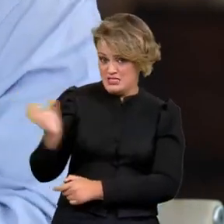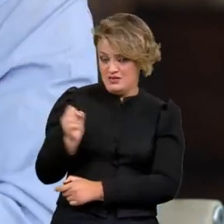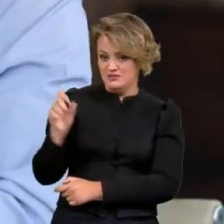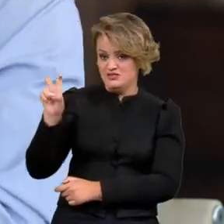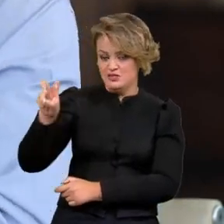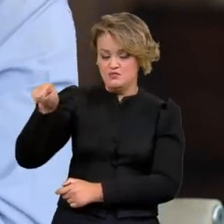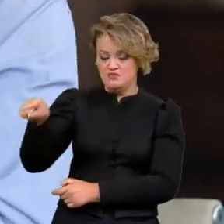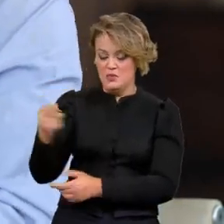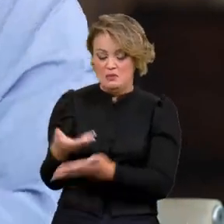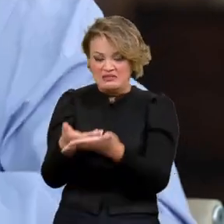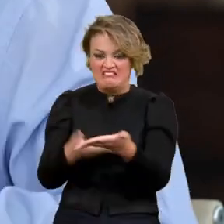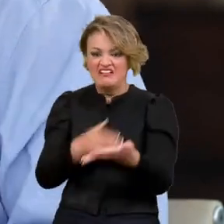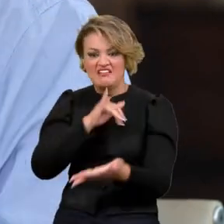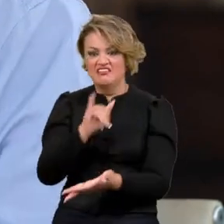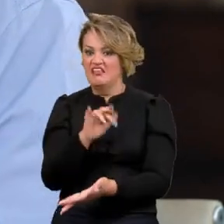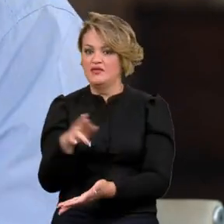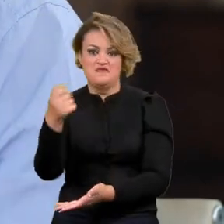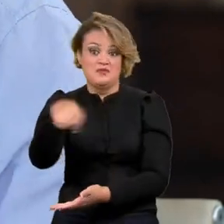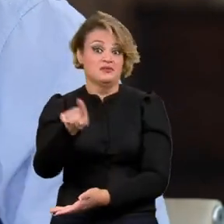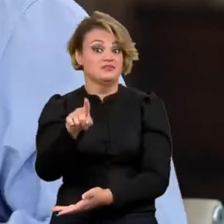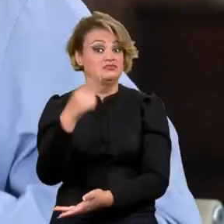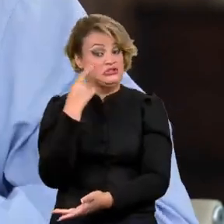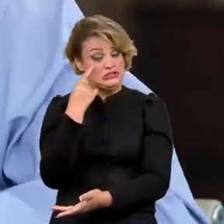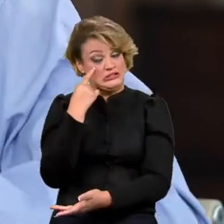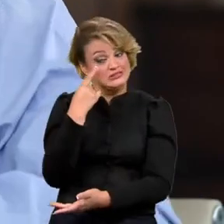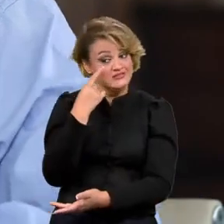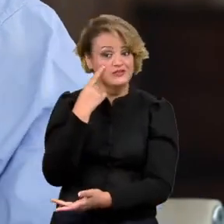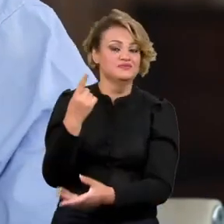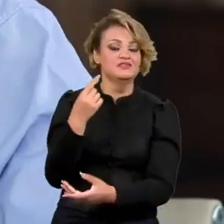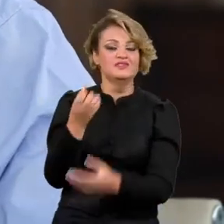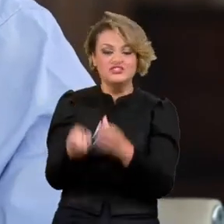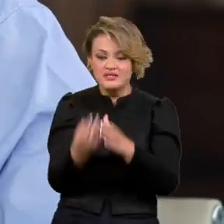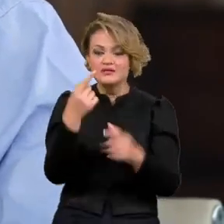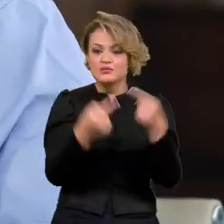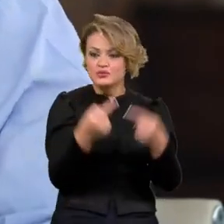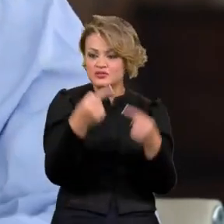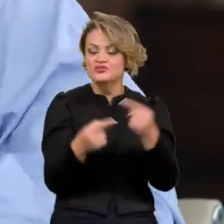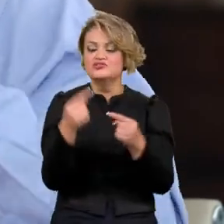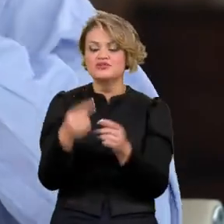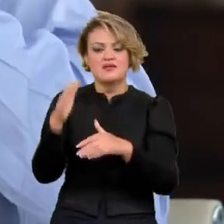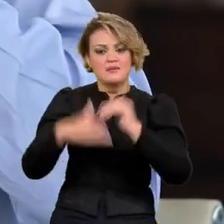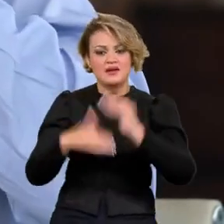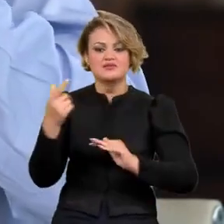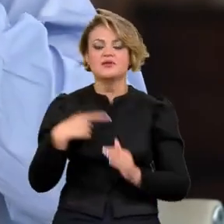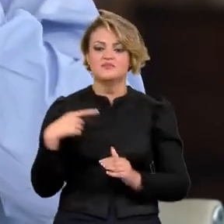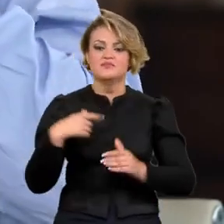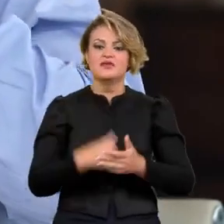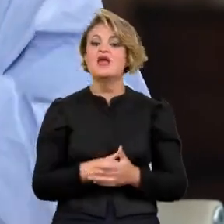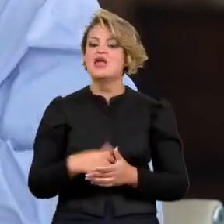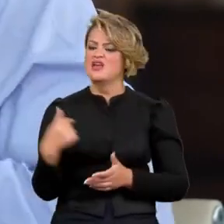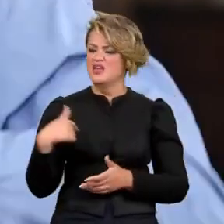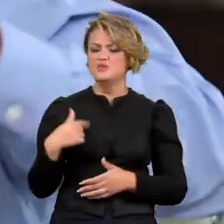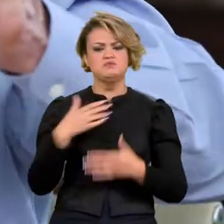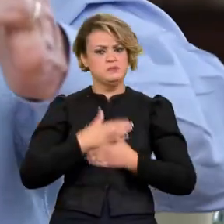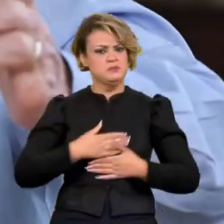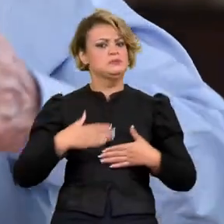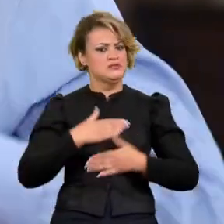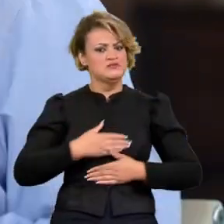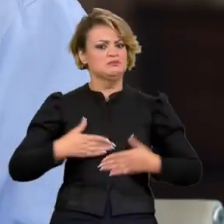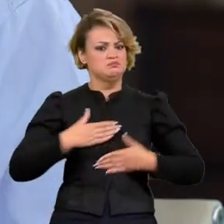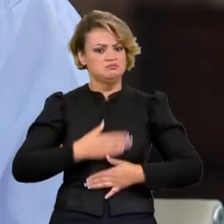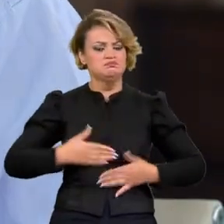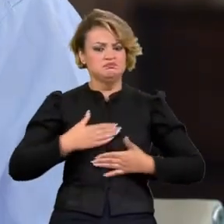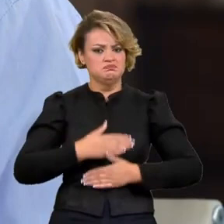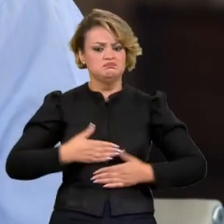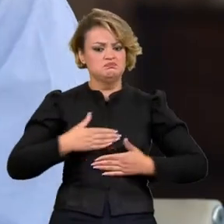as políticas e vamos implementando elas eu sinceramente Estou extremamente satisfeito eu tenho combinado viagens aqui dentro